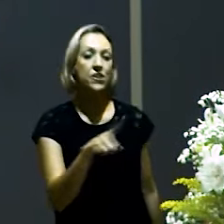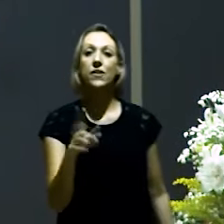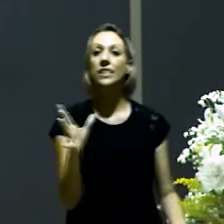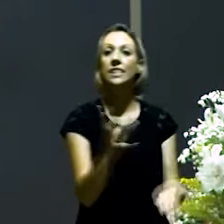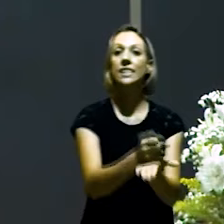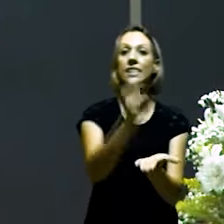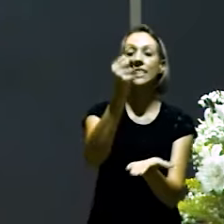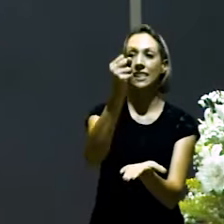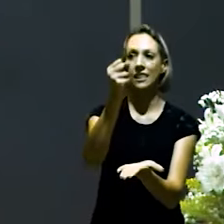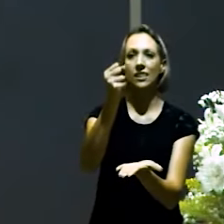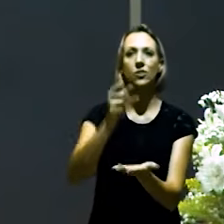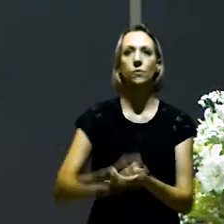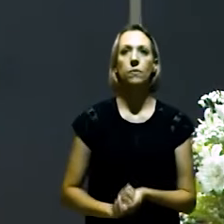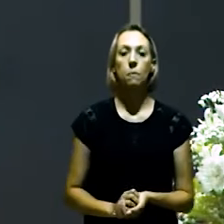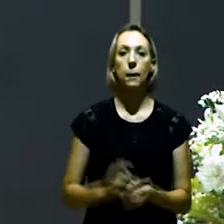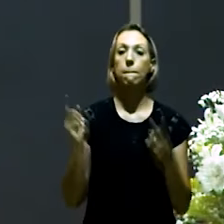Segundo apelo que eu faço nesta noite: